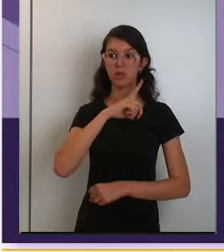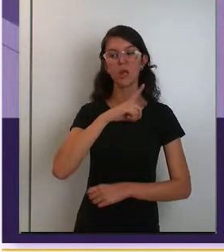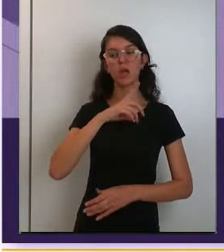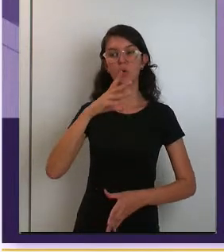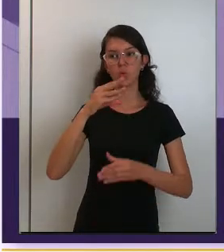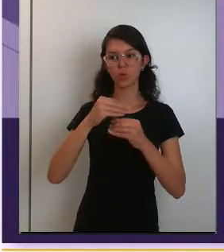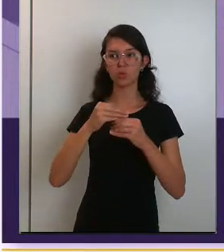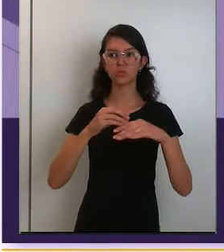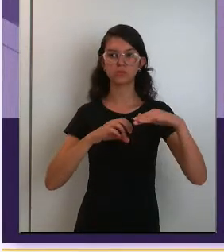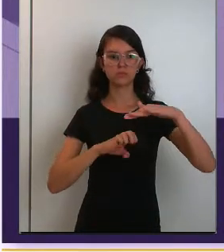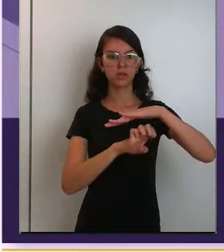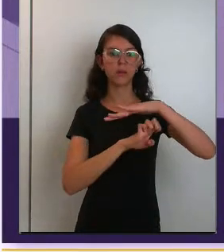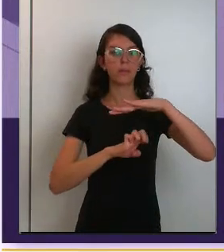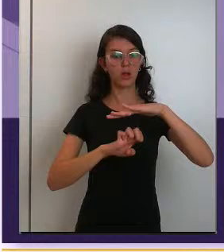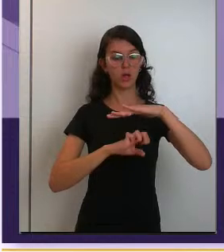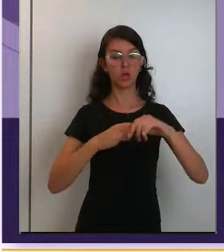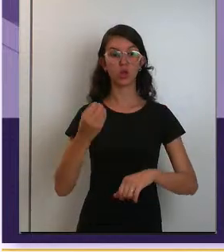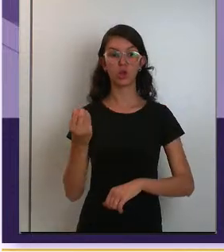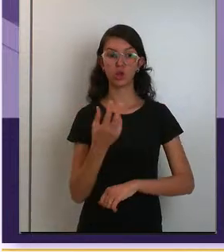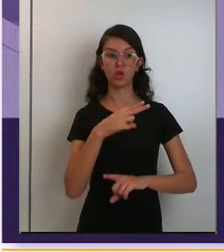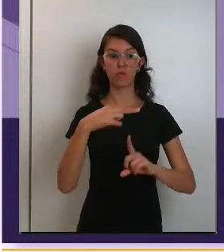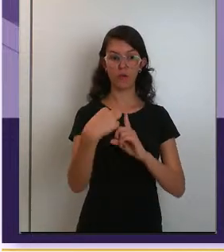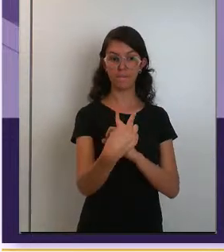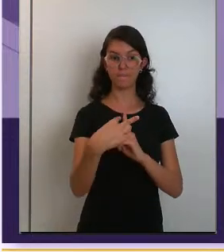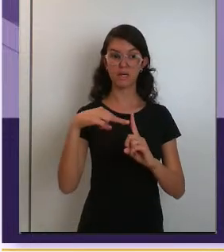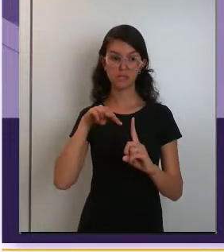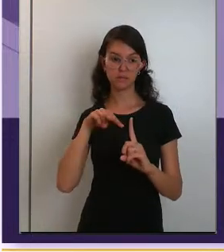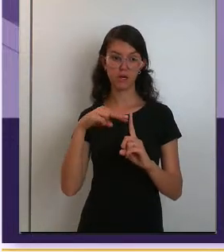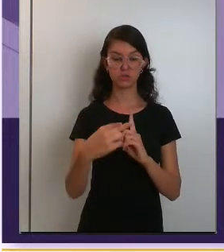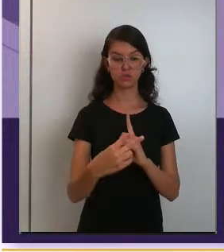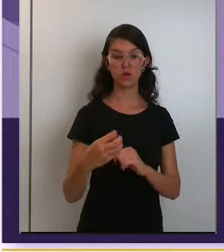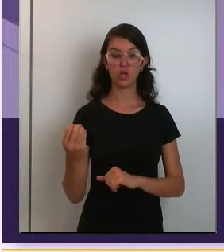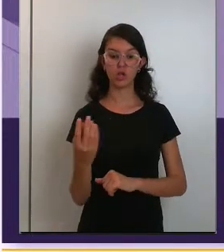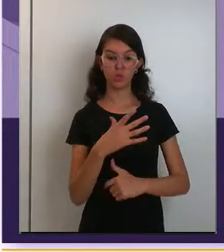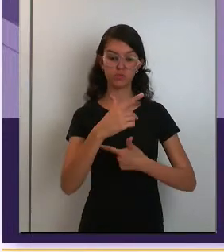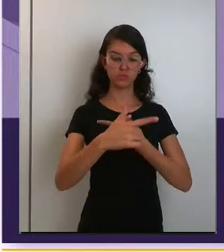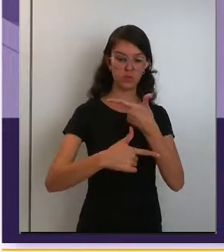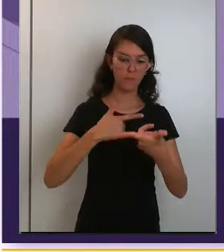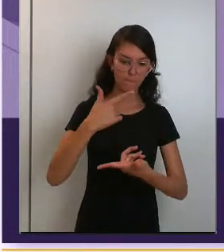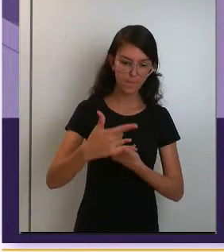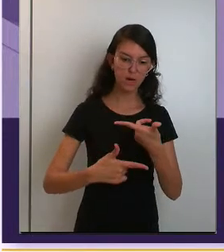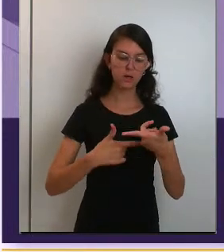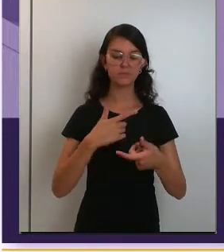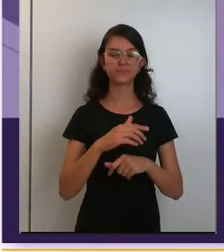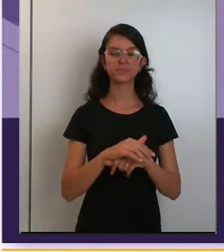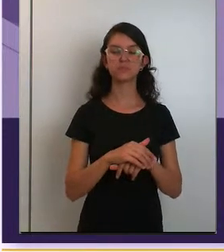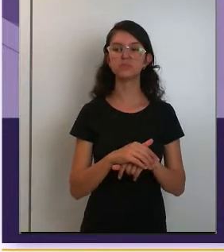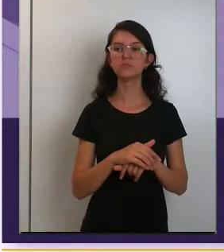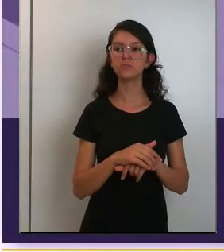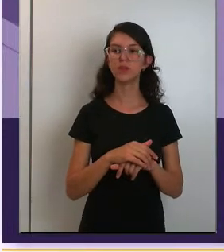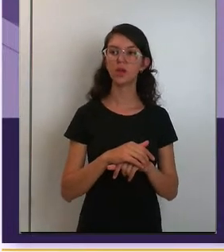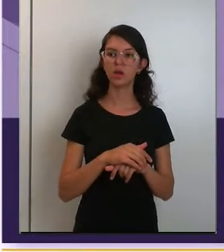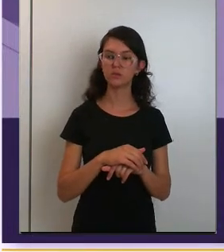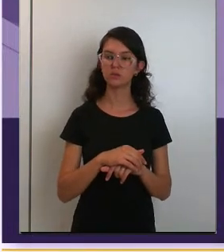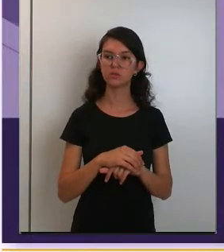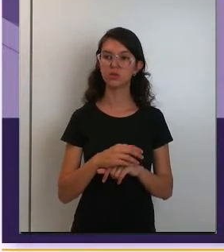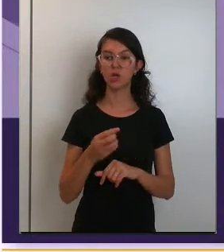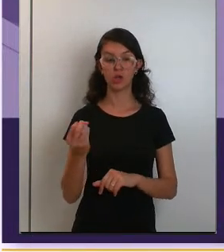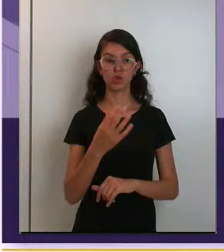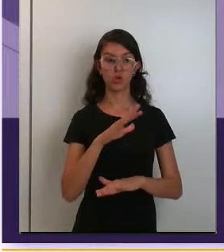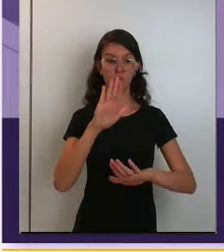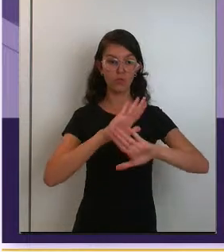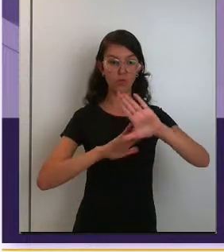para a empresa com um novo olhar, um olhar para novos serviços, um olhar como uma forma nova de cuidar dos